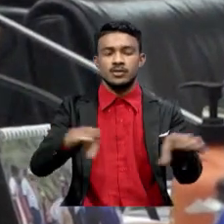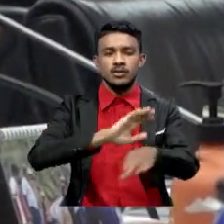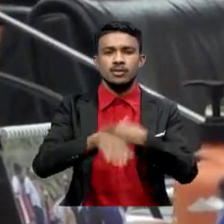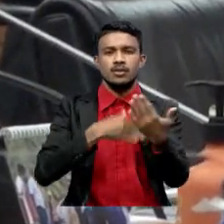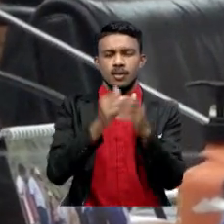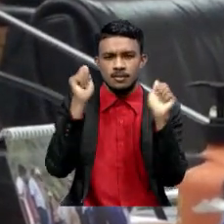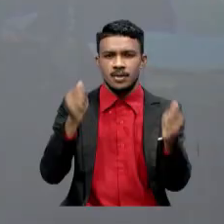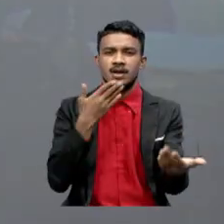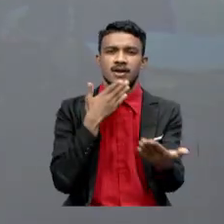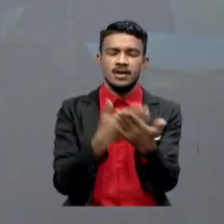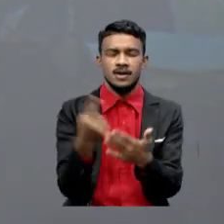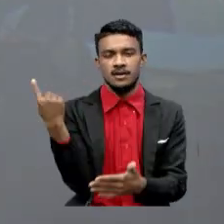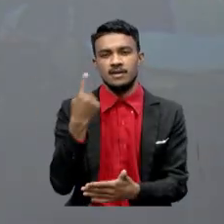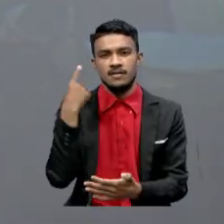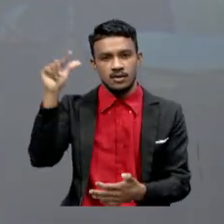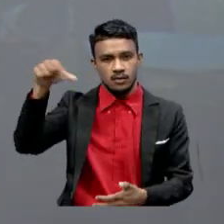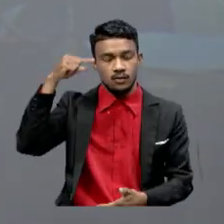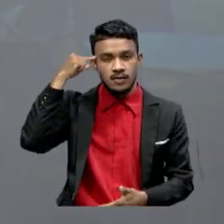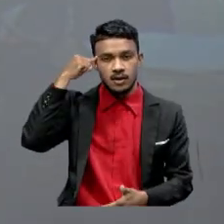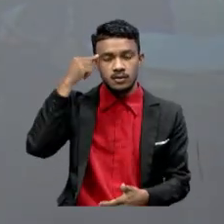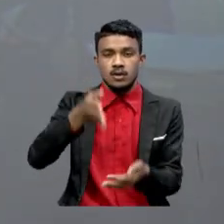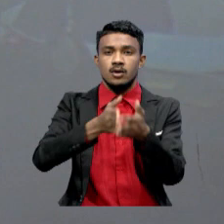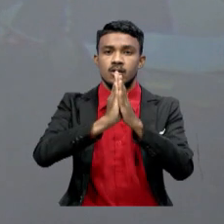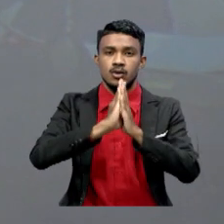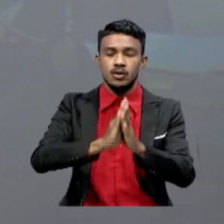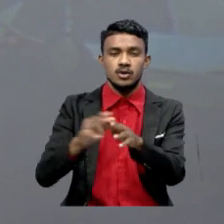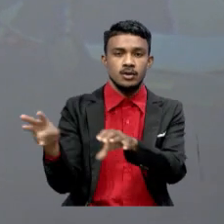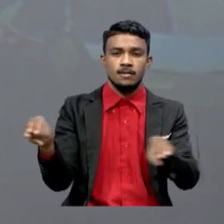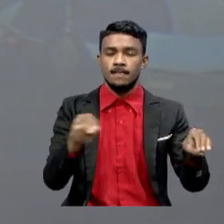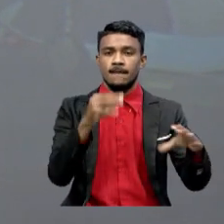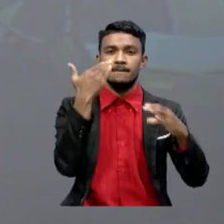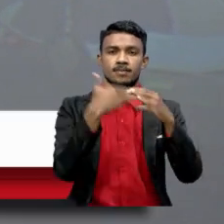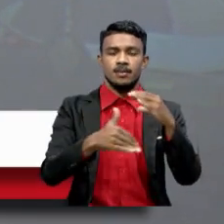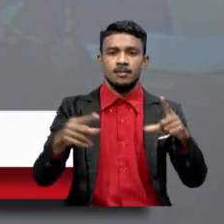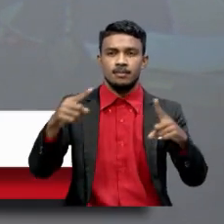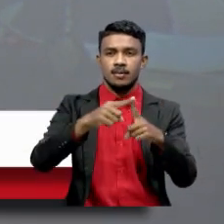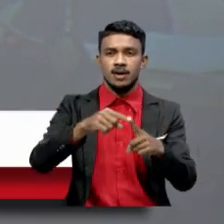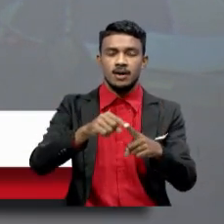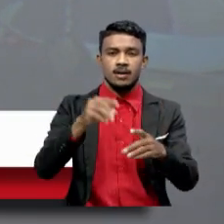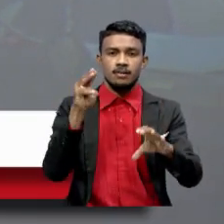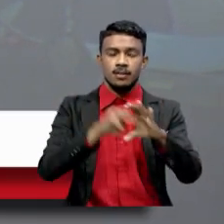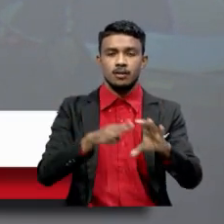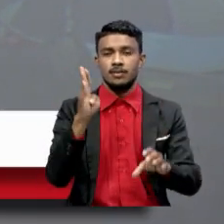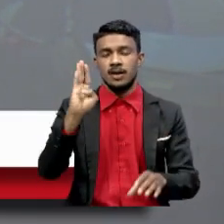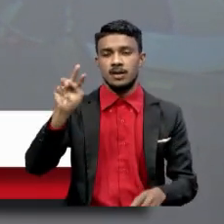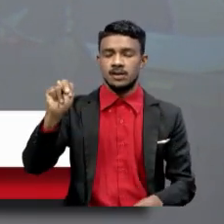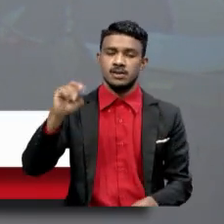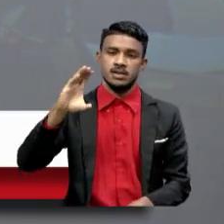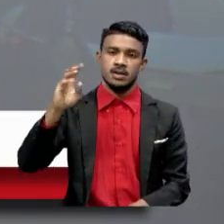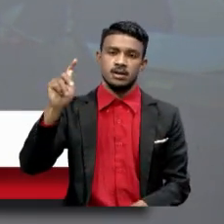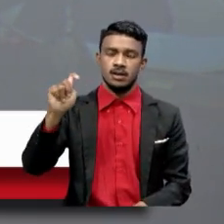ho sustentabel na fati governo husu transfere ti ona ba BNCTL la iha